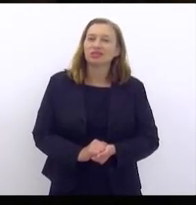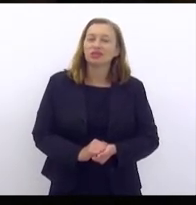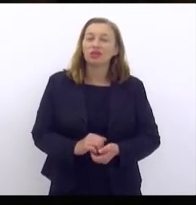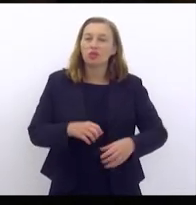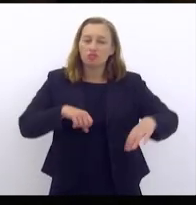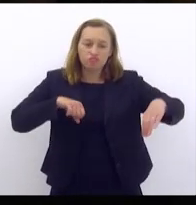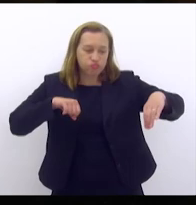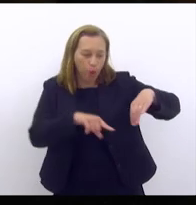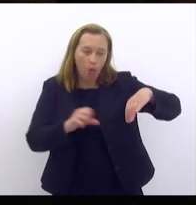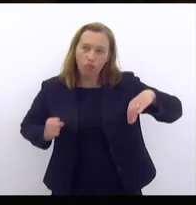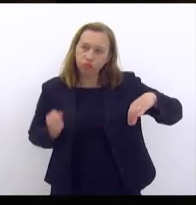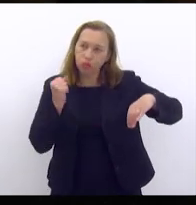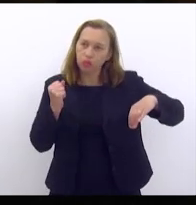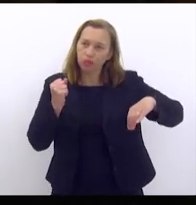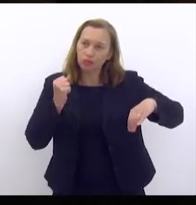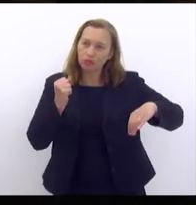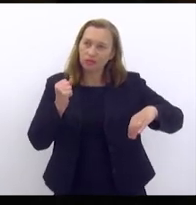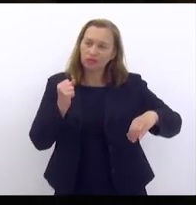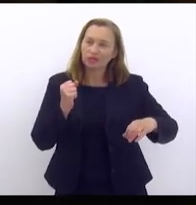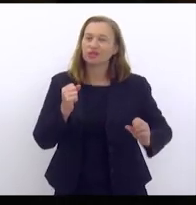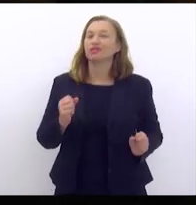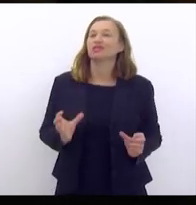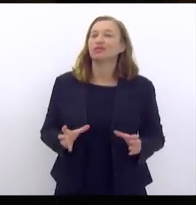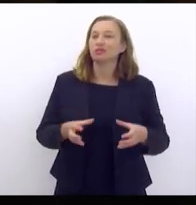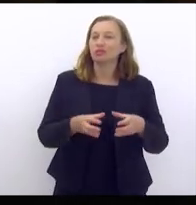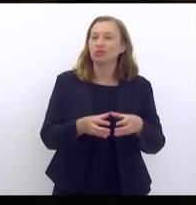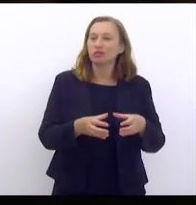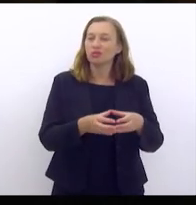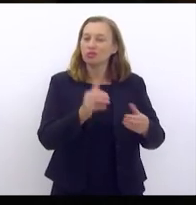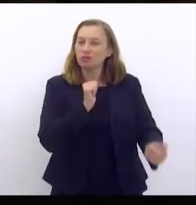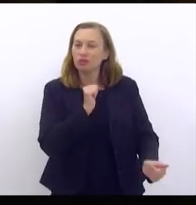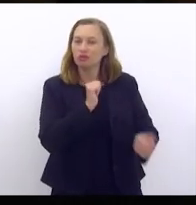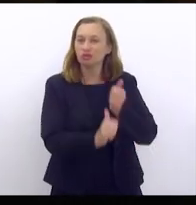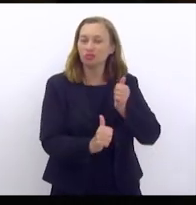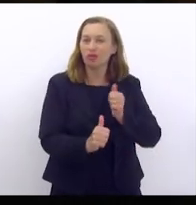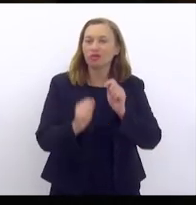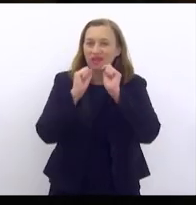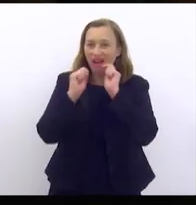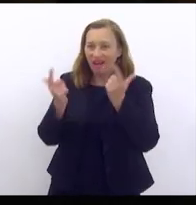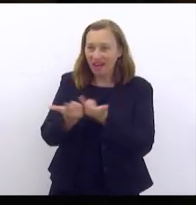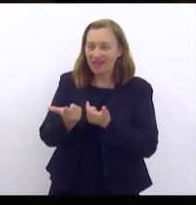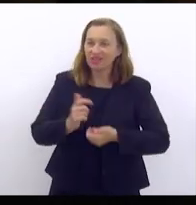goleador do time da LERJ. Também,